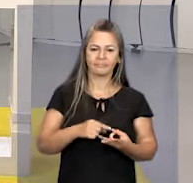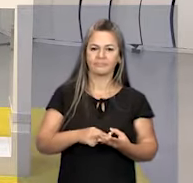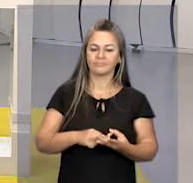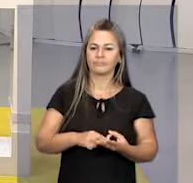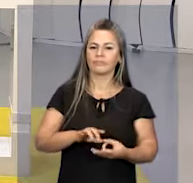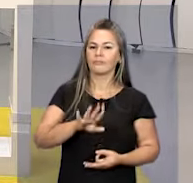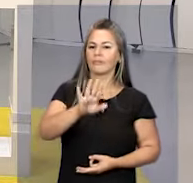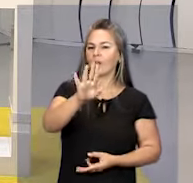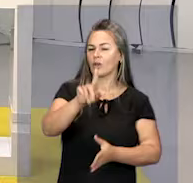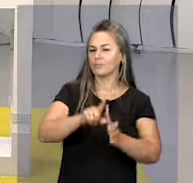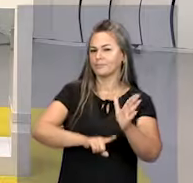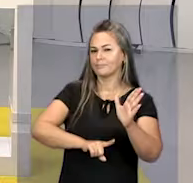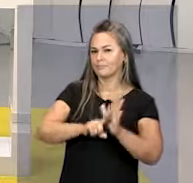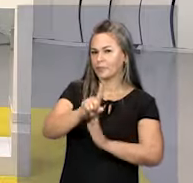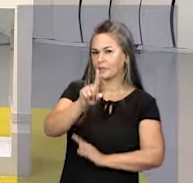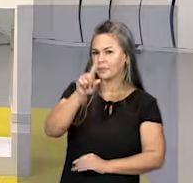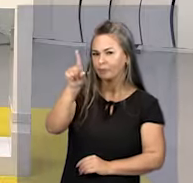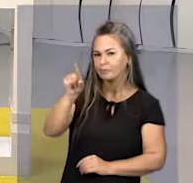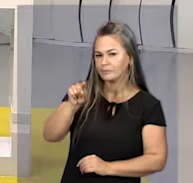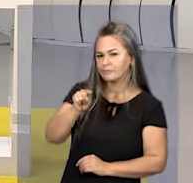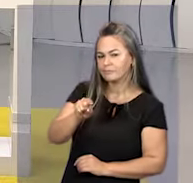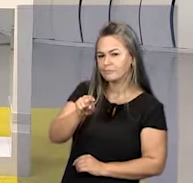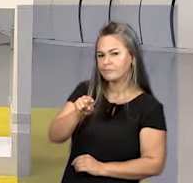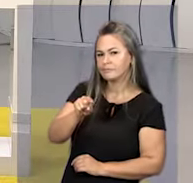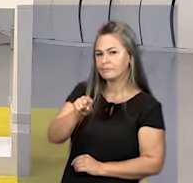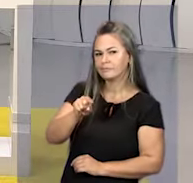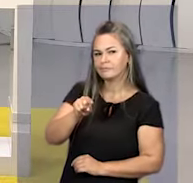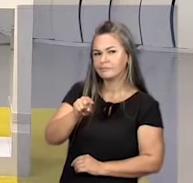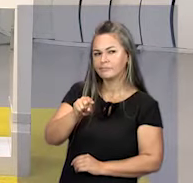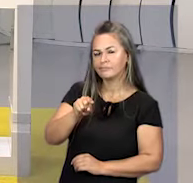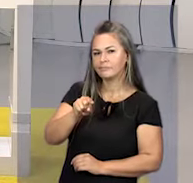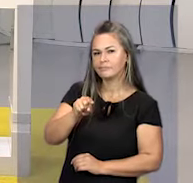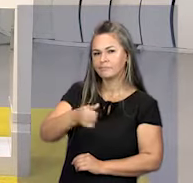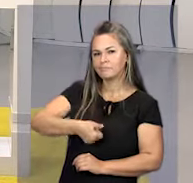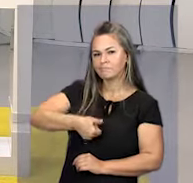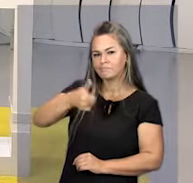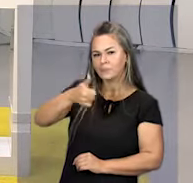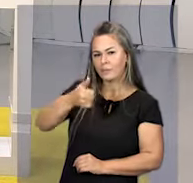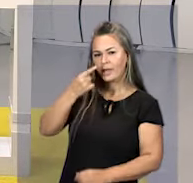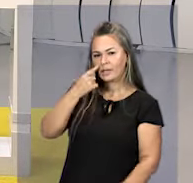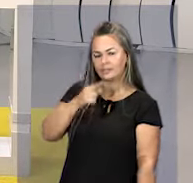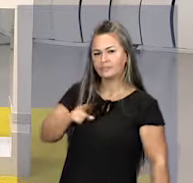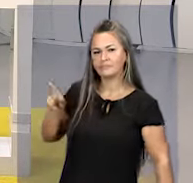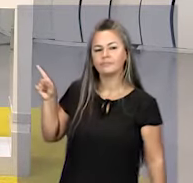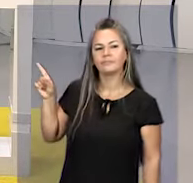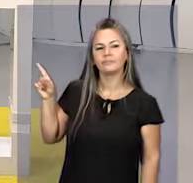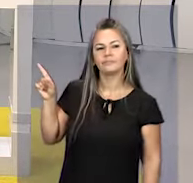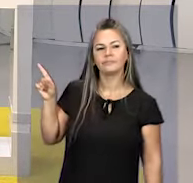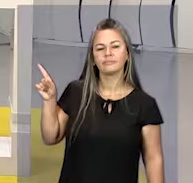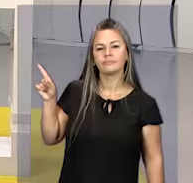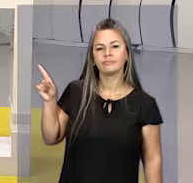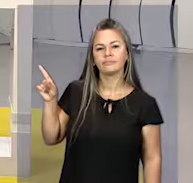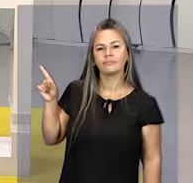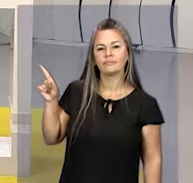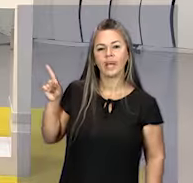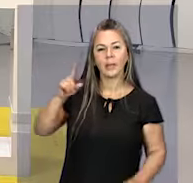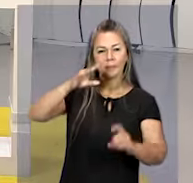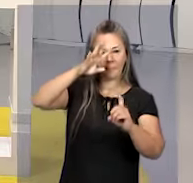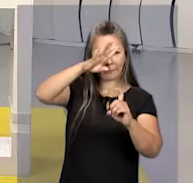Agora, perguntas sobre os mitos. Vamos lá. Primeira pergunta. Um mito é uma